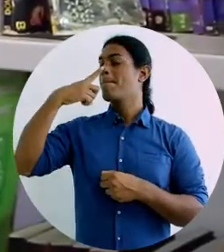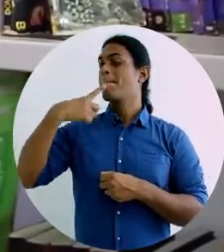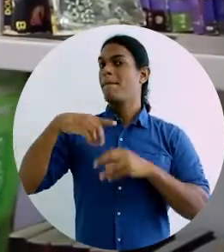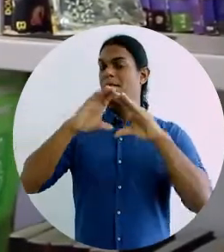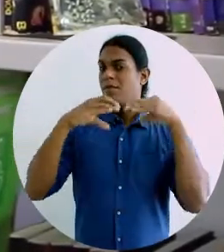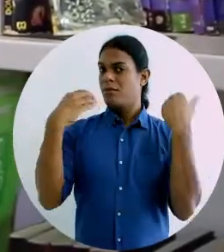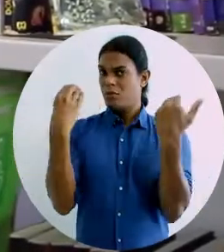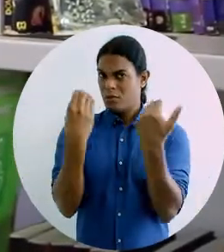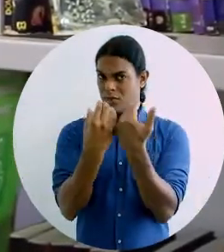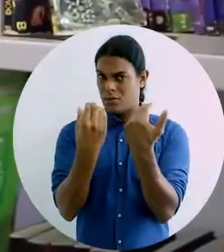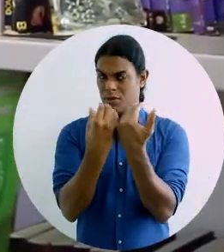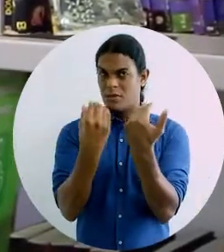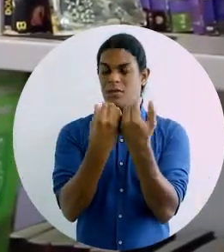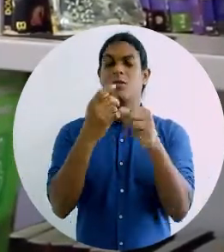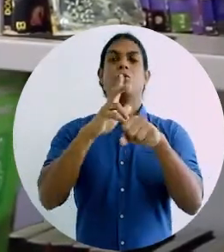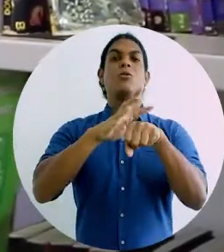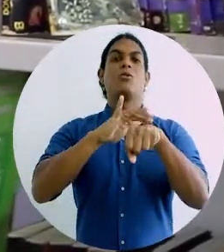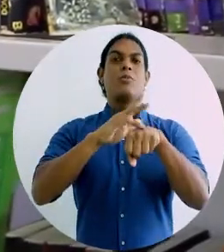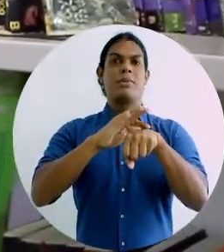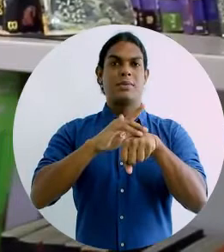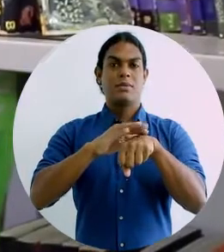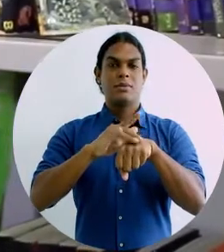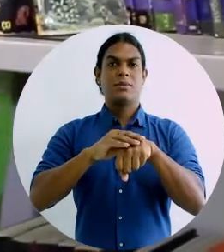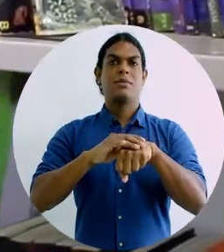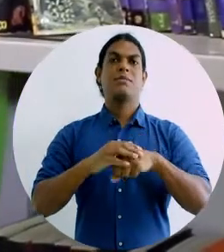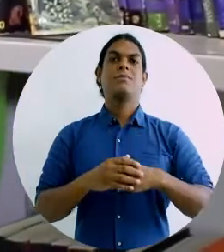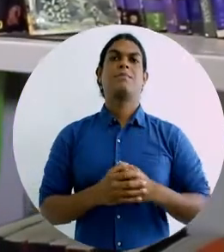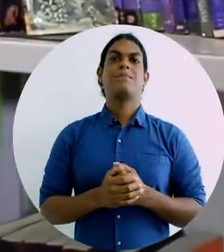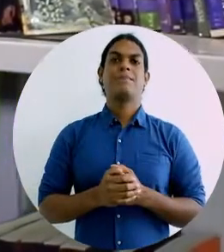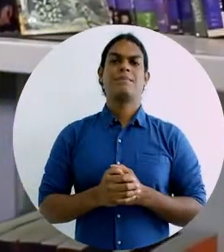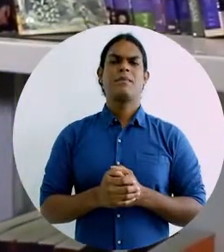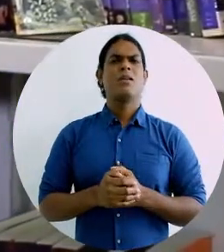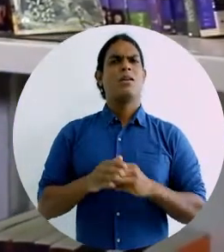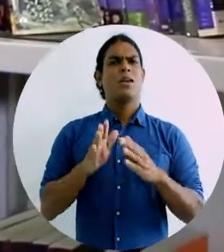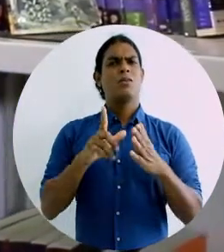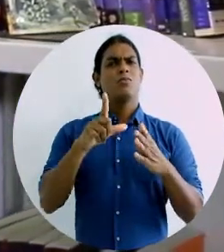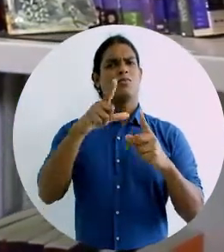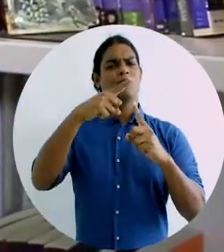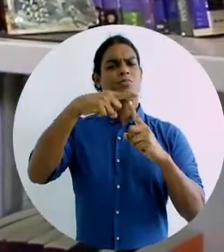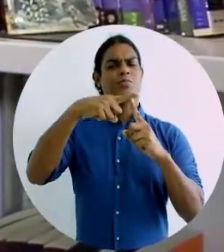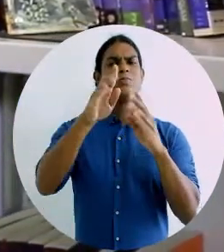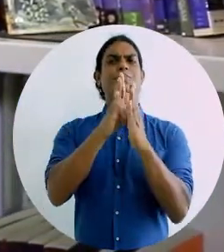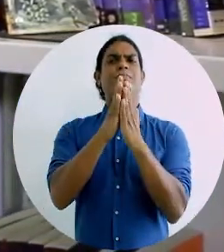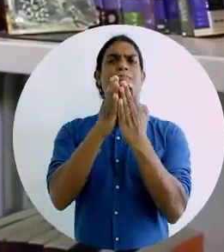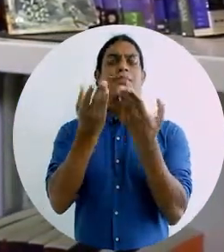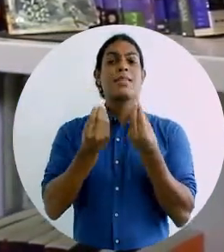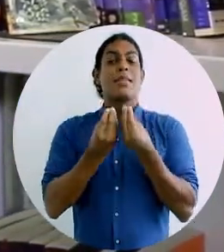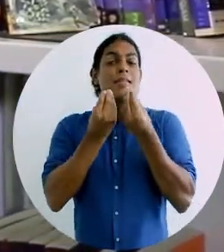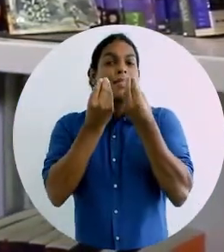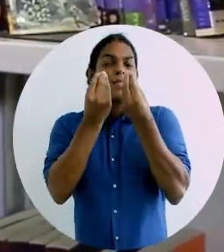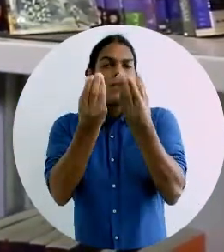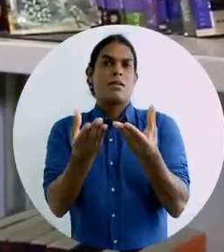atendemos, que é do paciente que está, é um material que dá para ele, por exemplo, uma esperança.